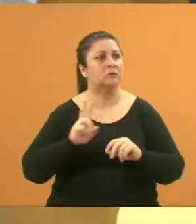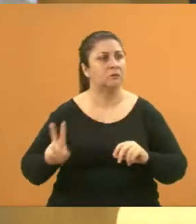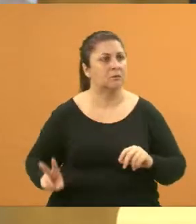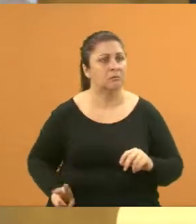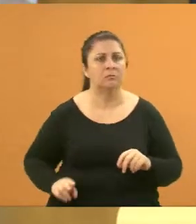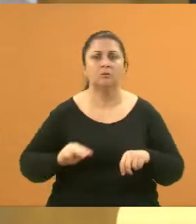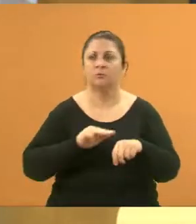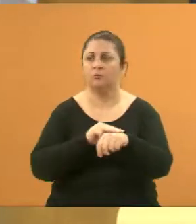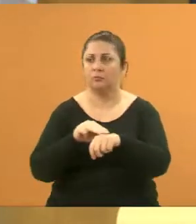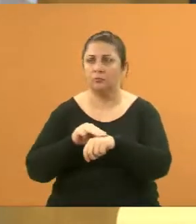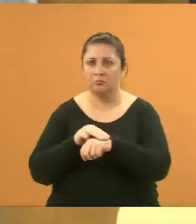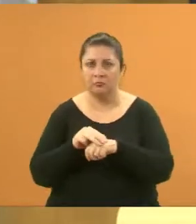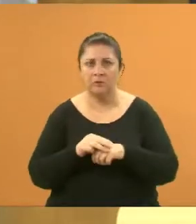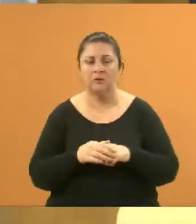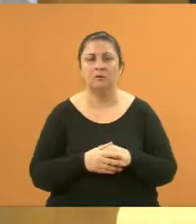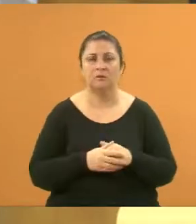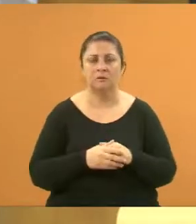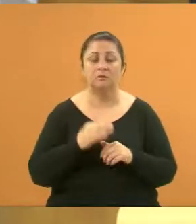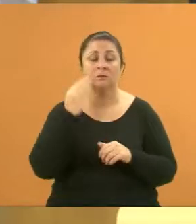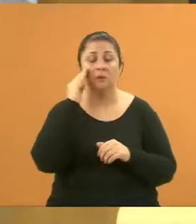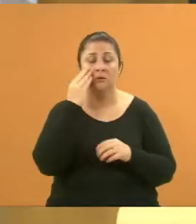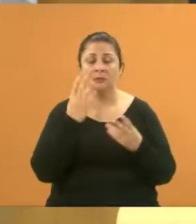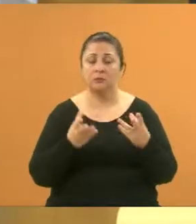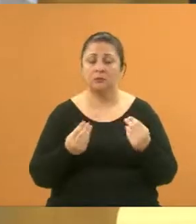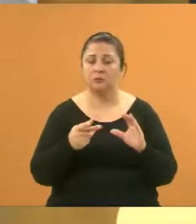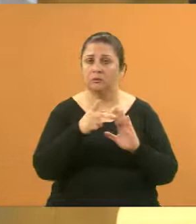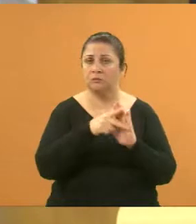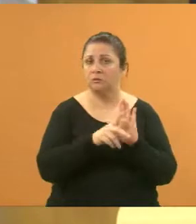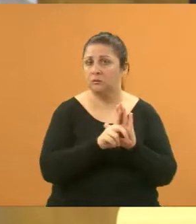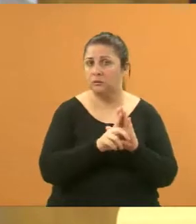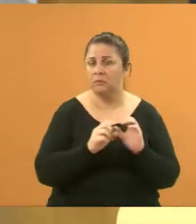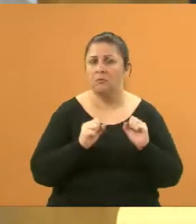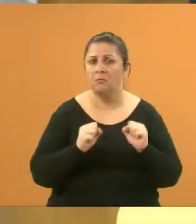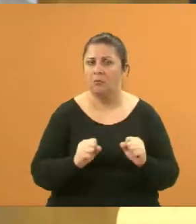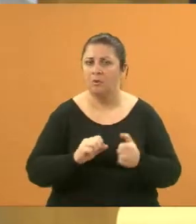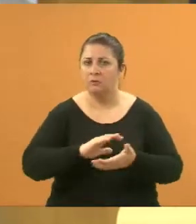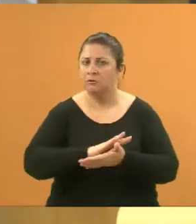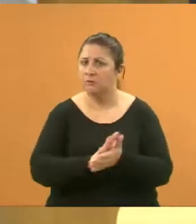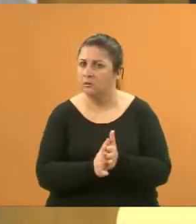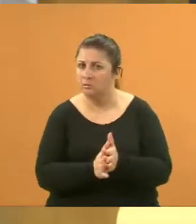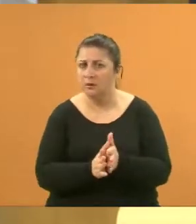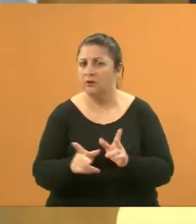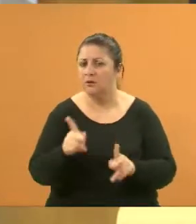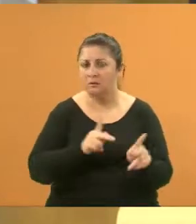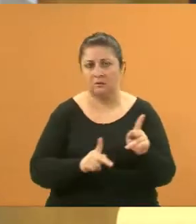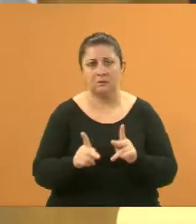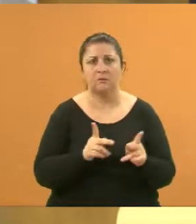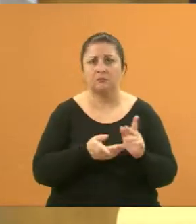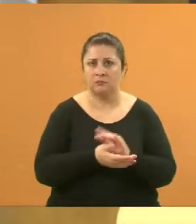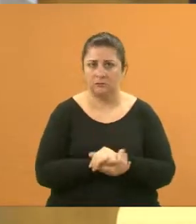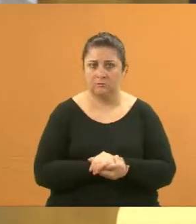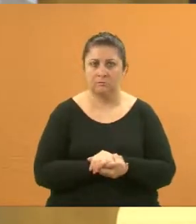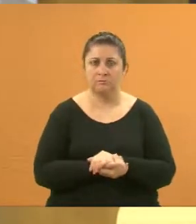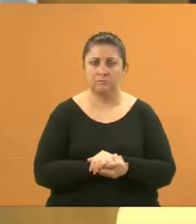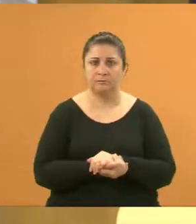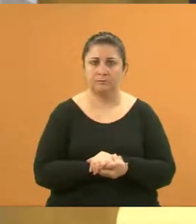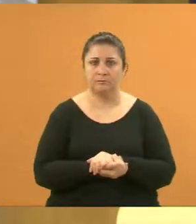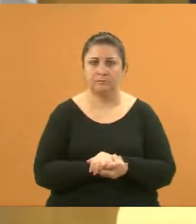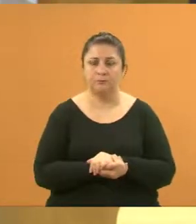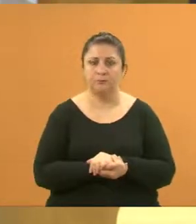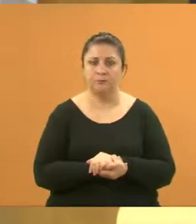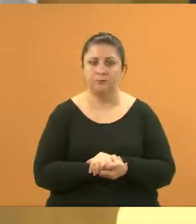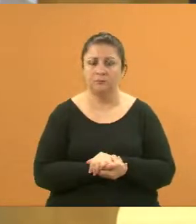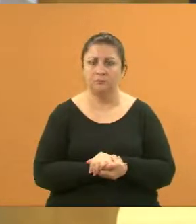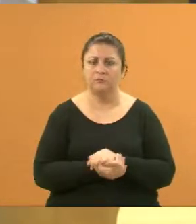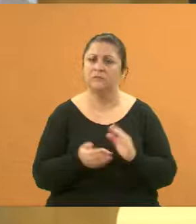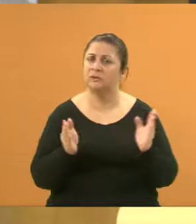grande, de entender que muitos projetos talvez possa prejudicar uma parcela da sociedade. E a gente